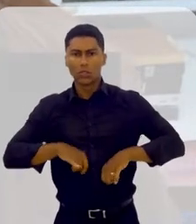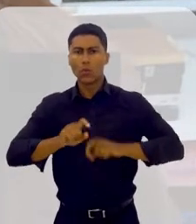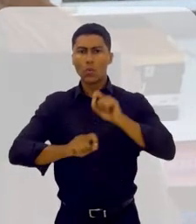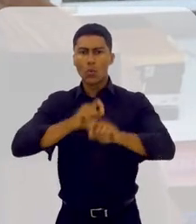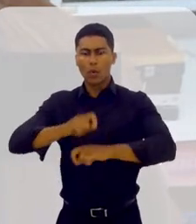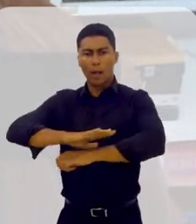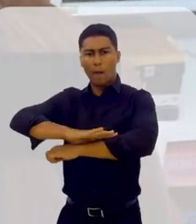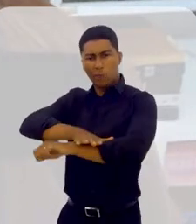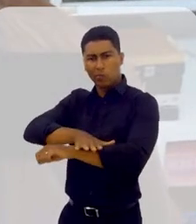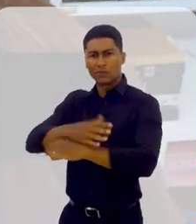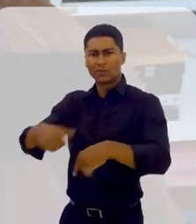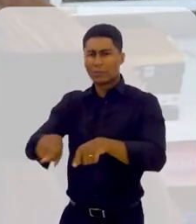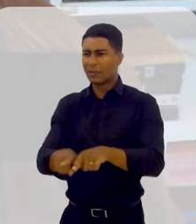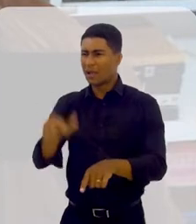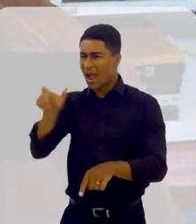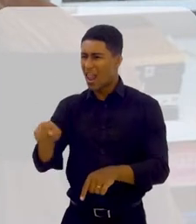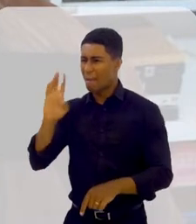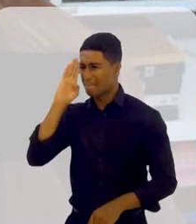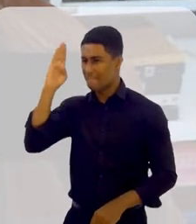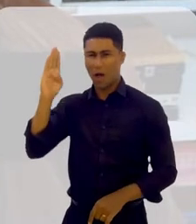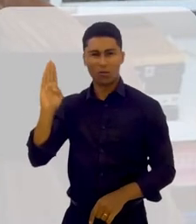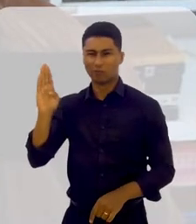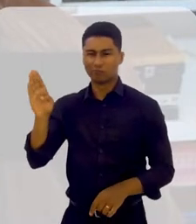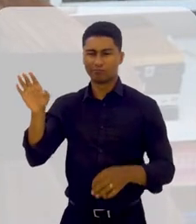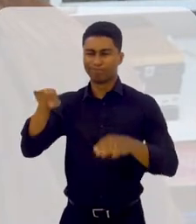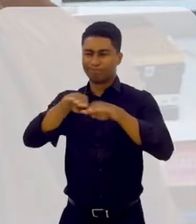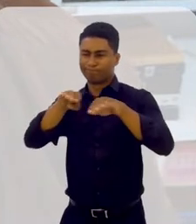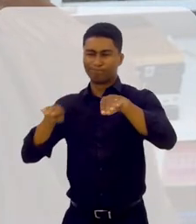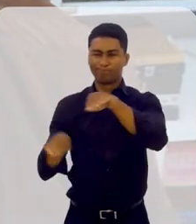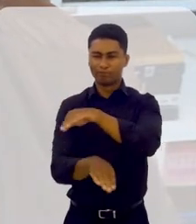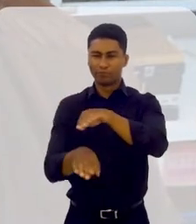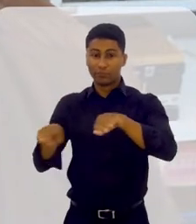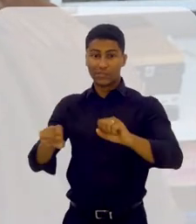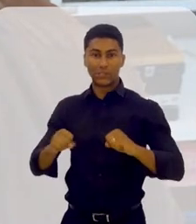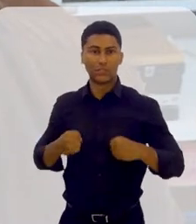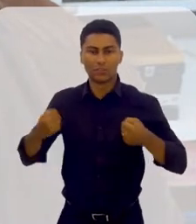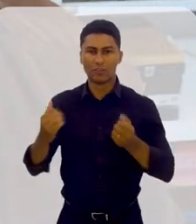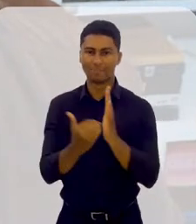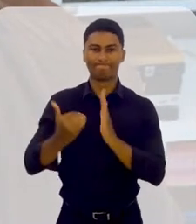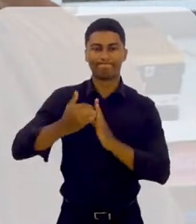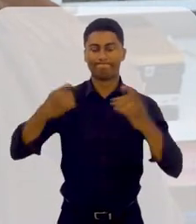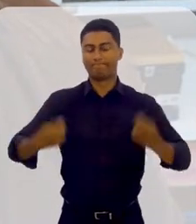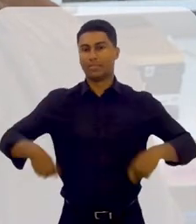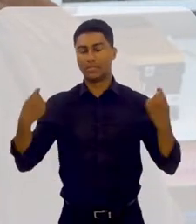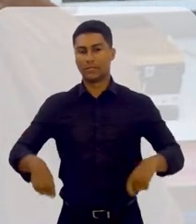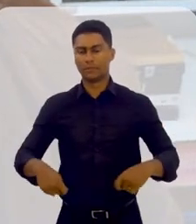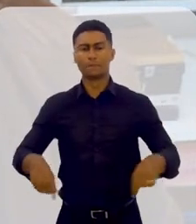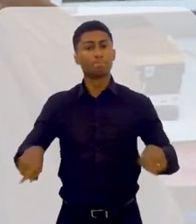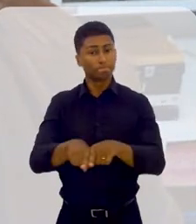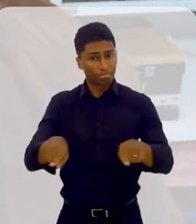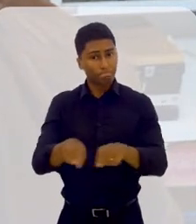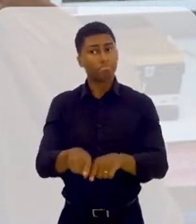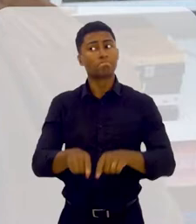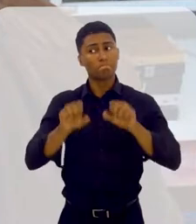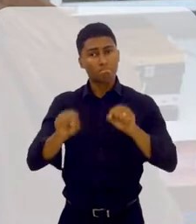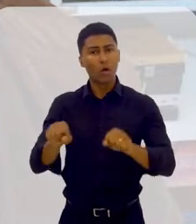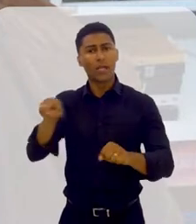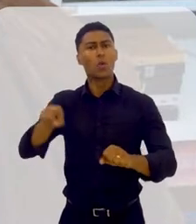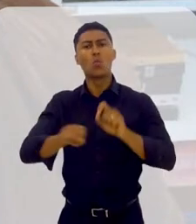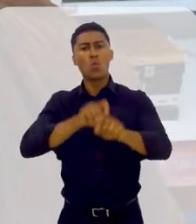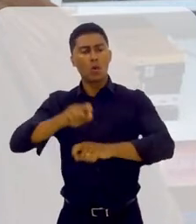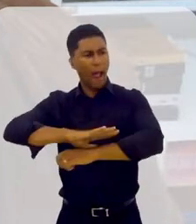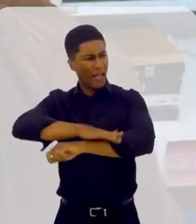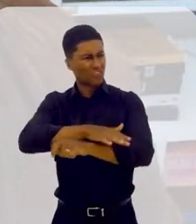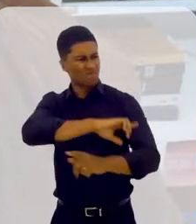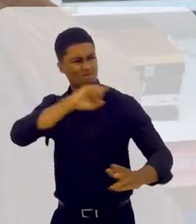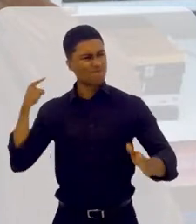costuma relegá-los a papéis subalternos, obrigando-os a se esforçar duplamente, também tem a possibilidade de denunciar o racismo